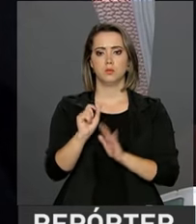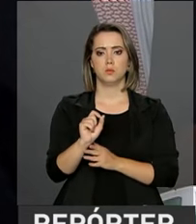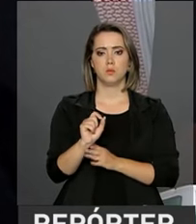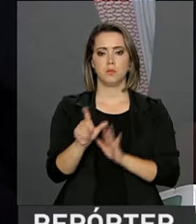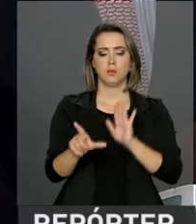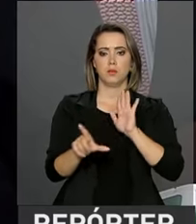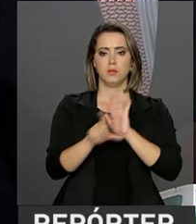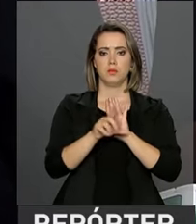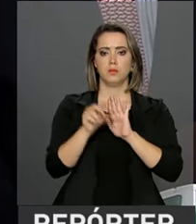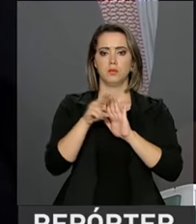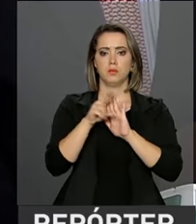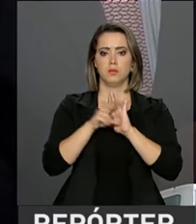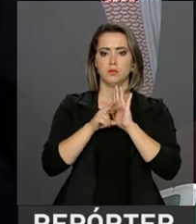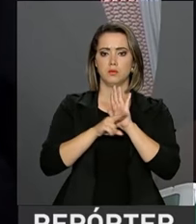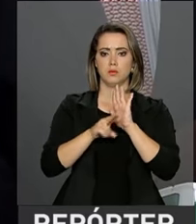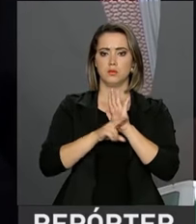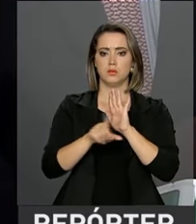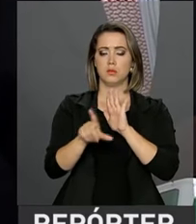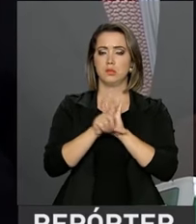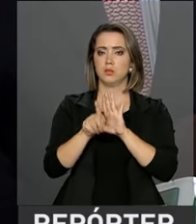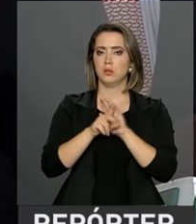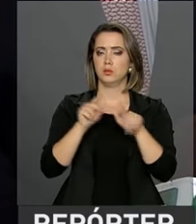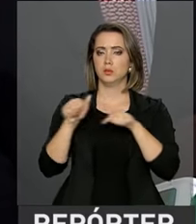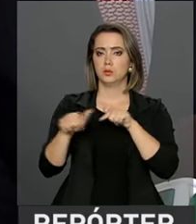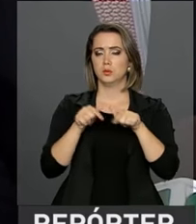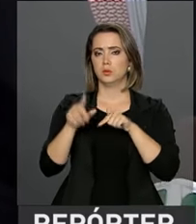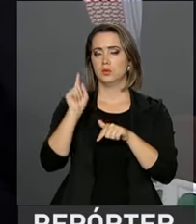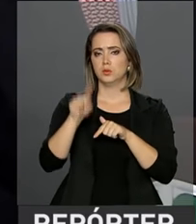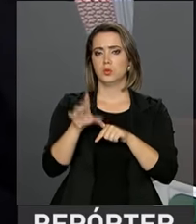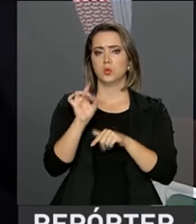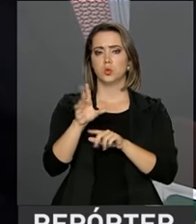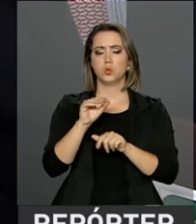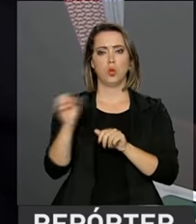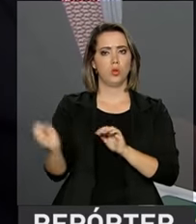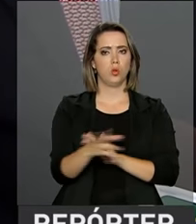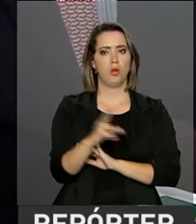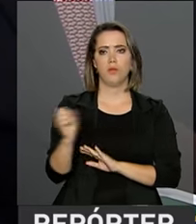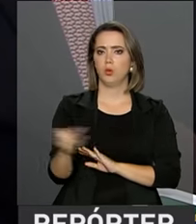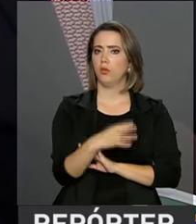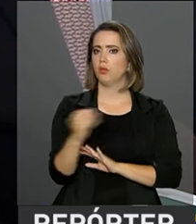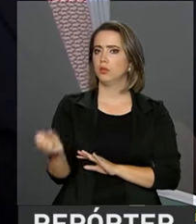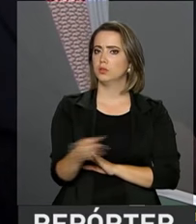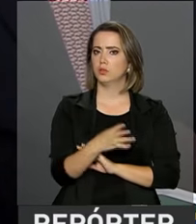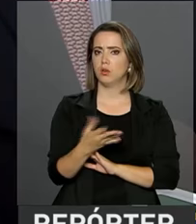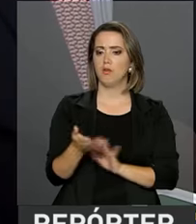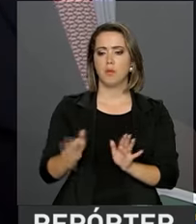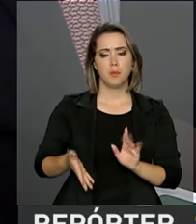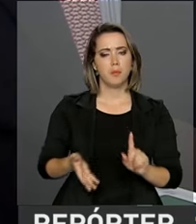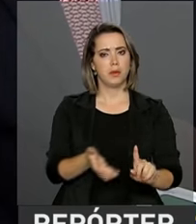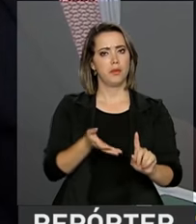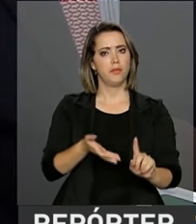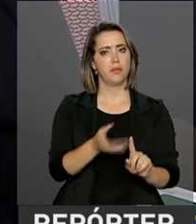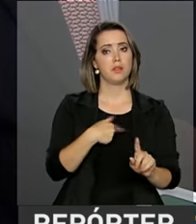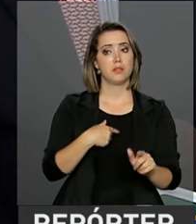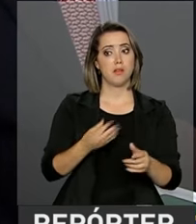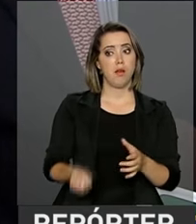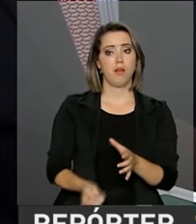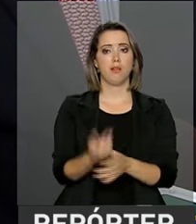trabalhista, da reforma trabalhista, elas apenas modernizam para incentivar o emprego,